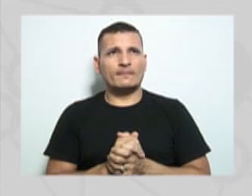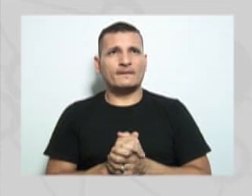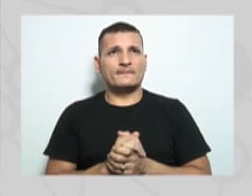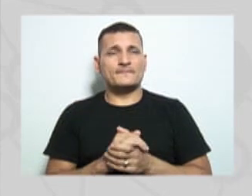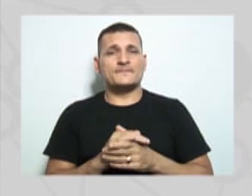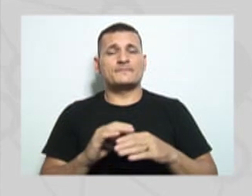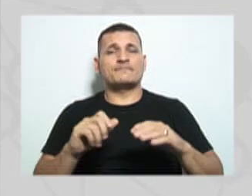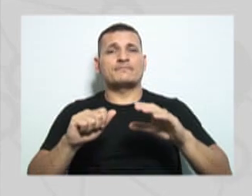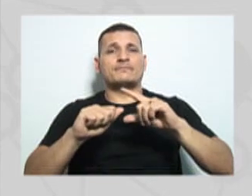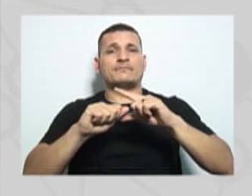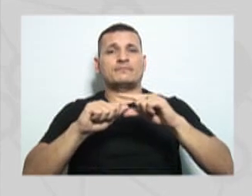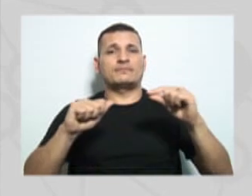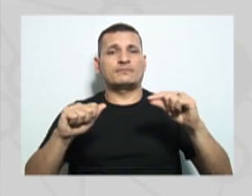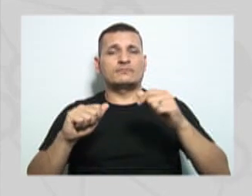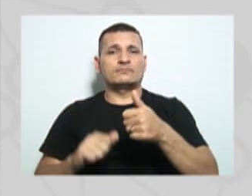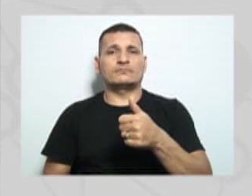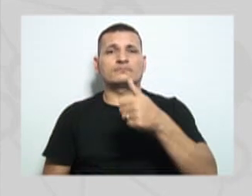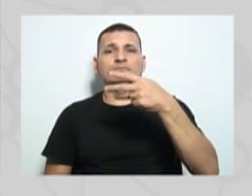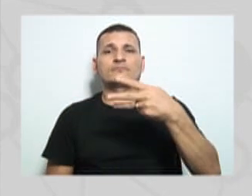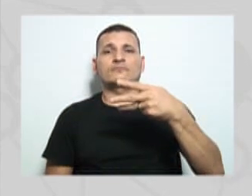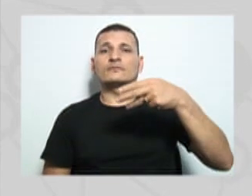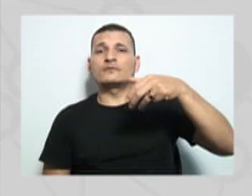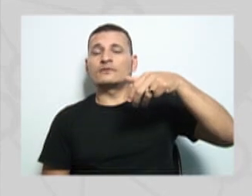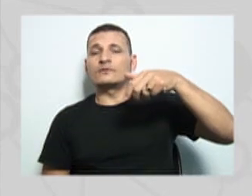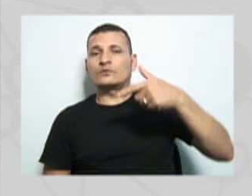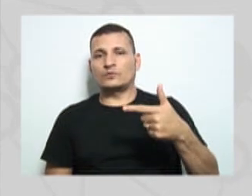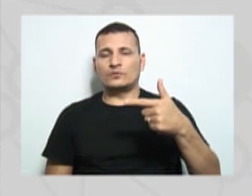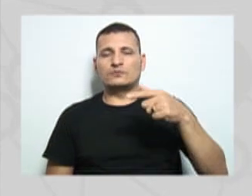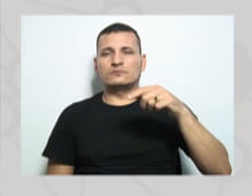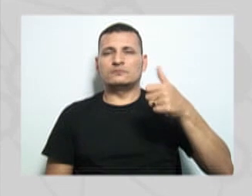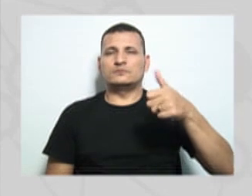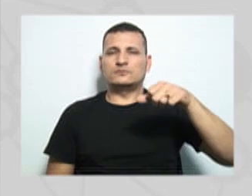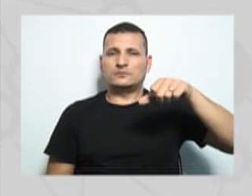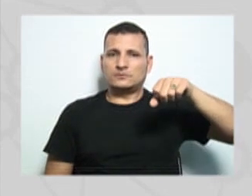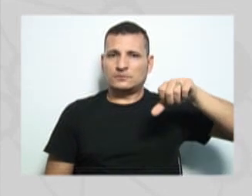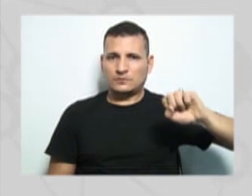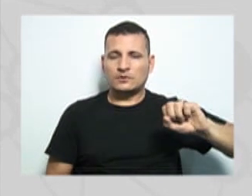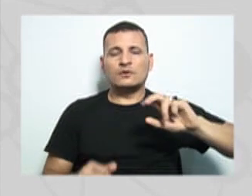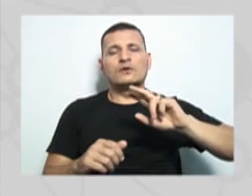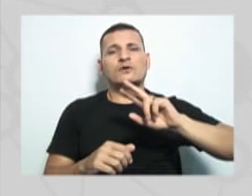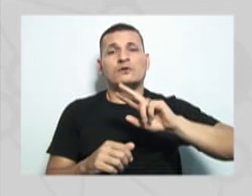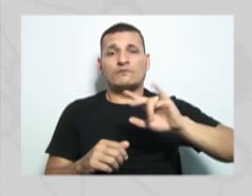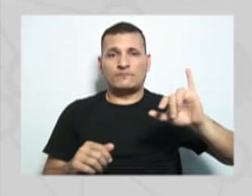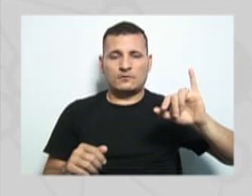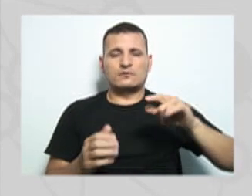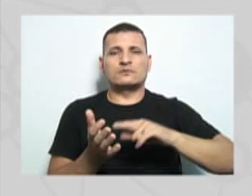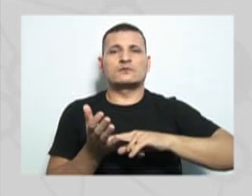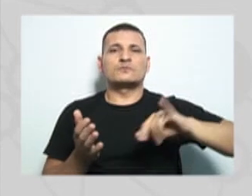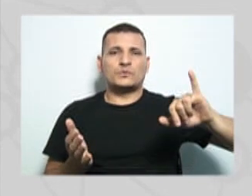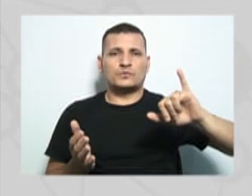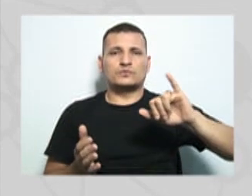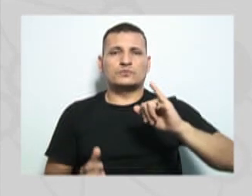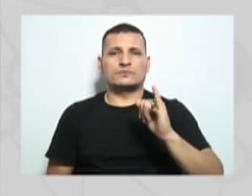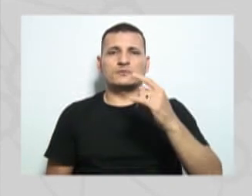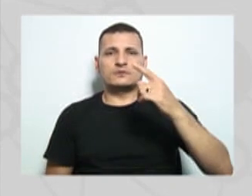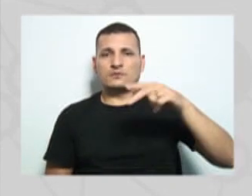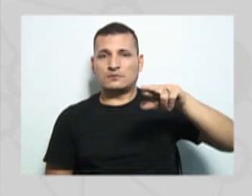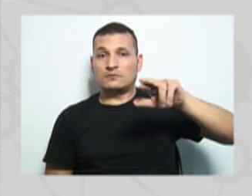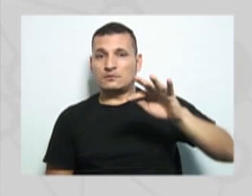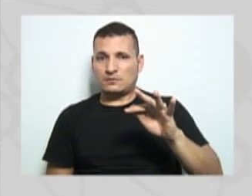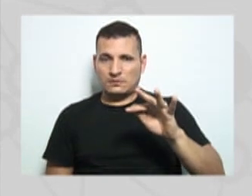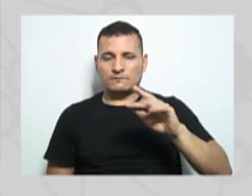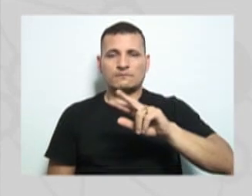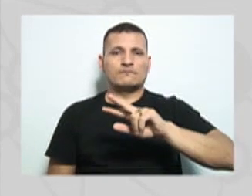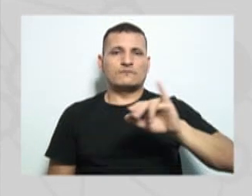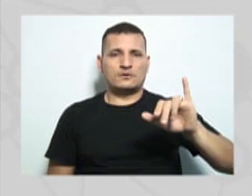artigo 182 de 99, serão tributados pelo imposto de renda, que foi o que a professora Fernanda acabou de comentar, sobre o